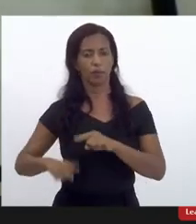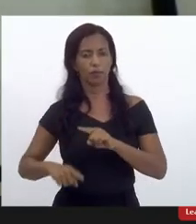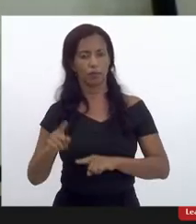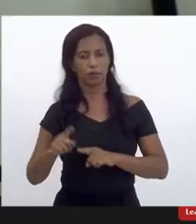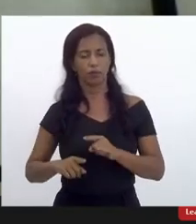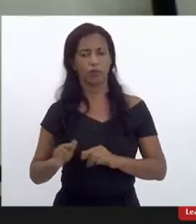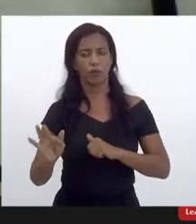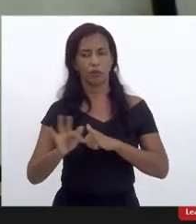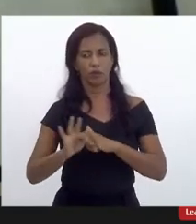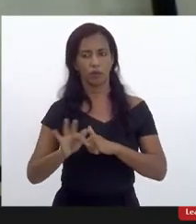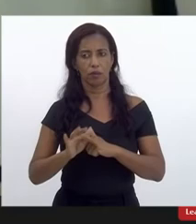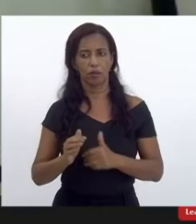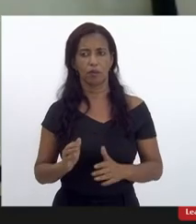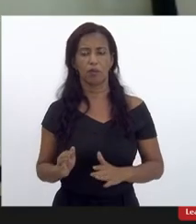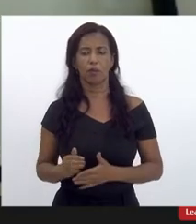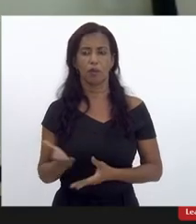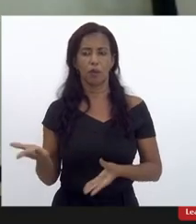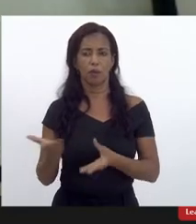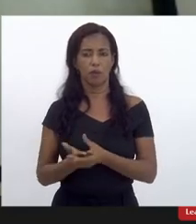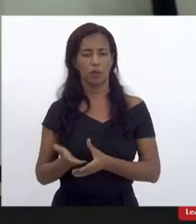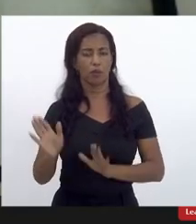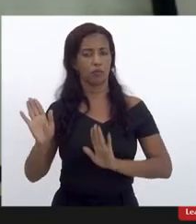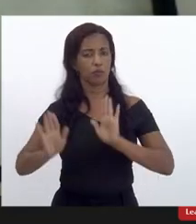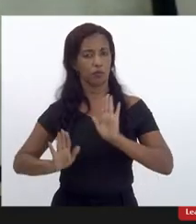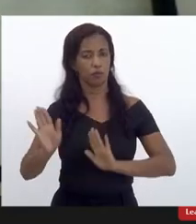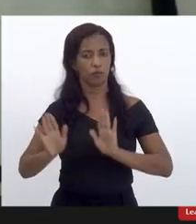da FETEC, através de um processo licitatório.